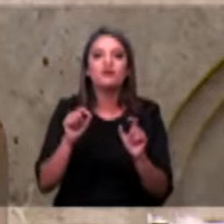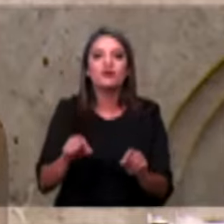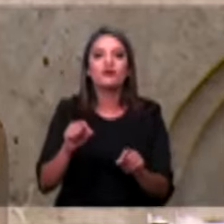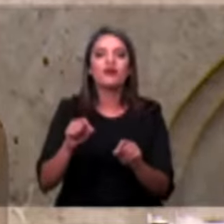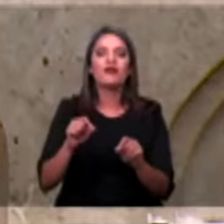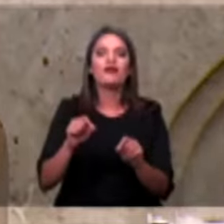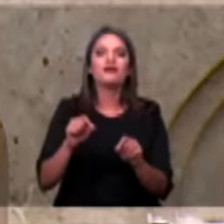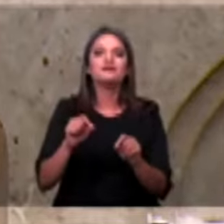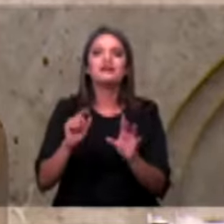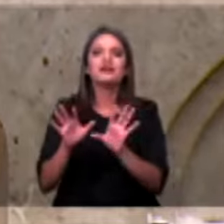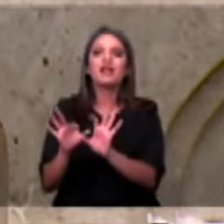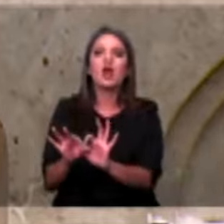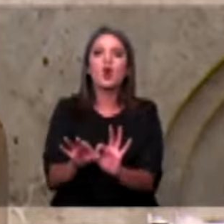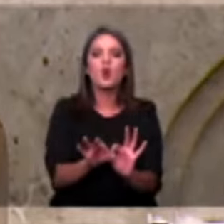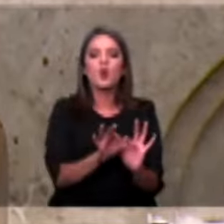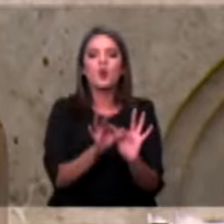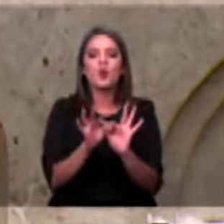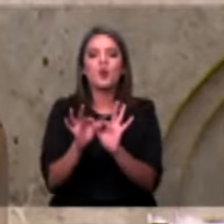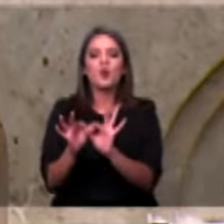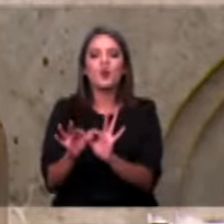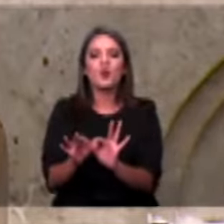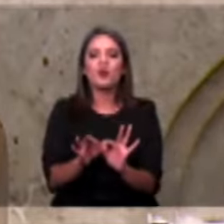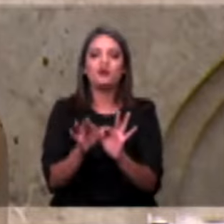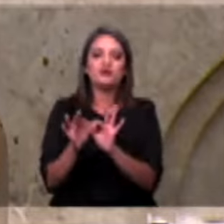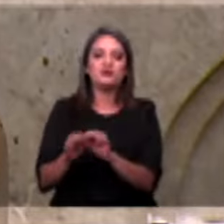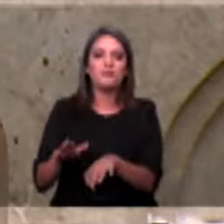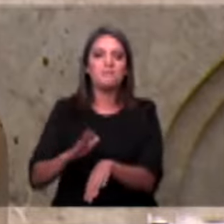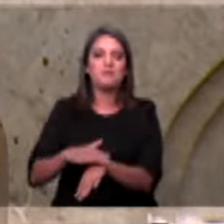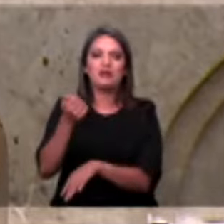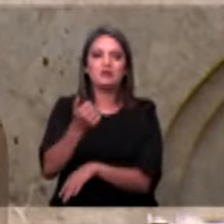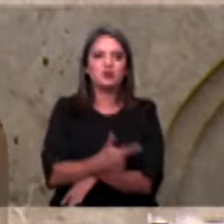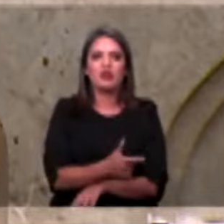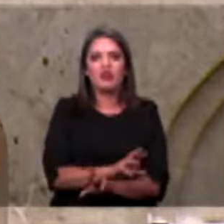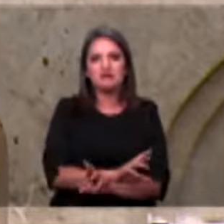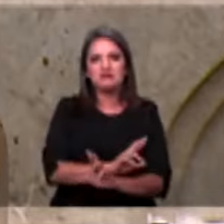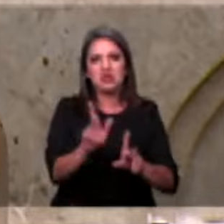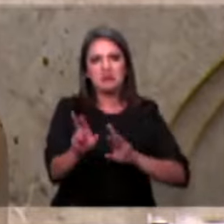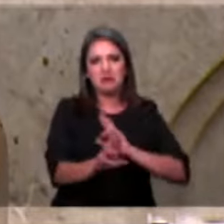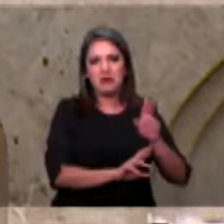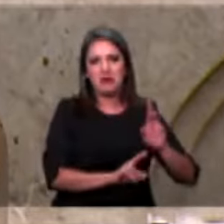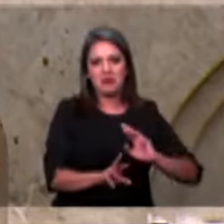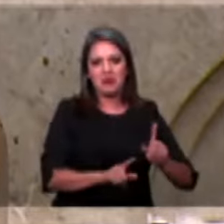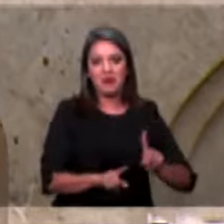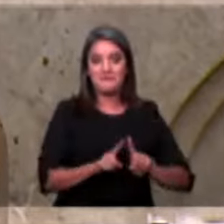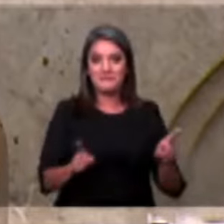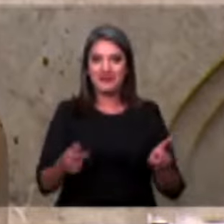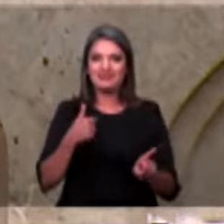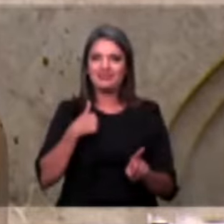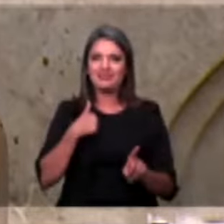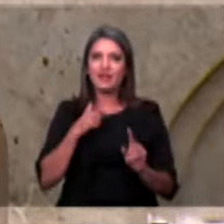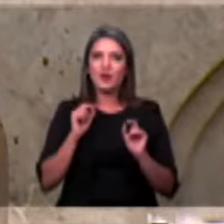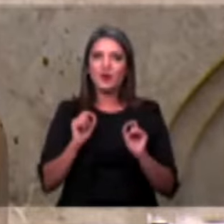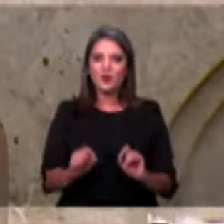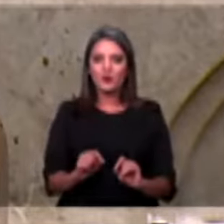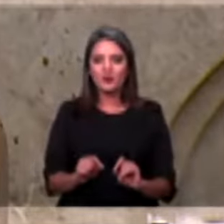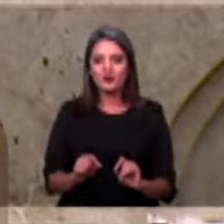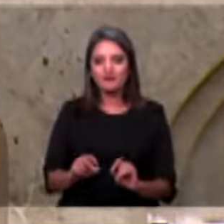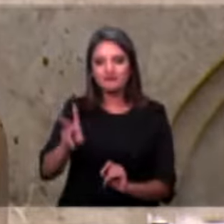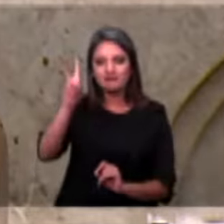nos une além de quaisquer diferenças. Apego-me às marcas